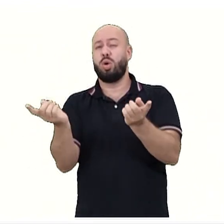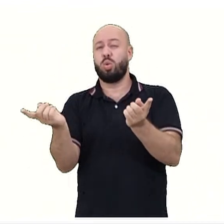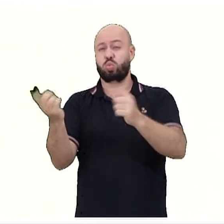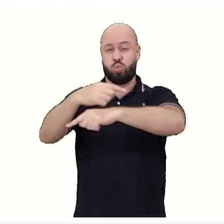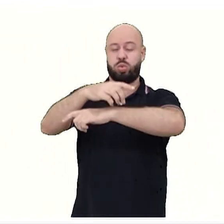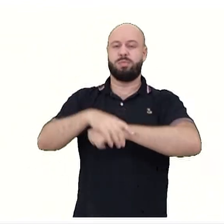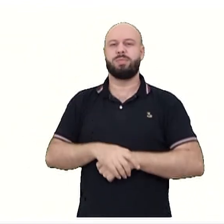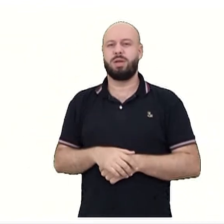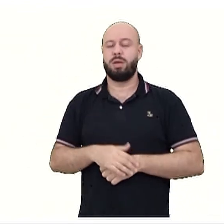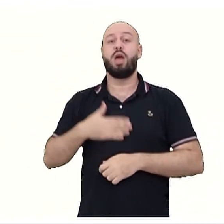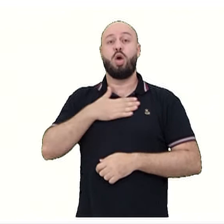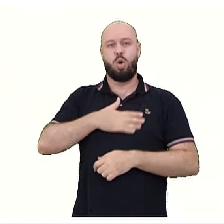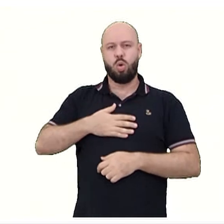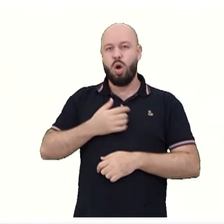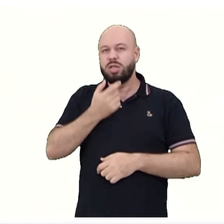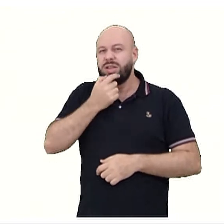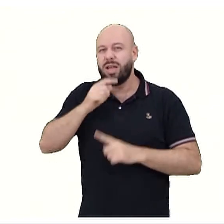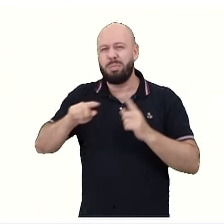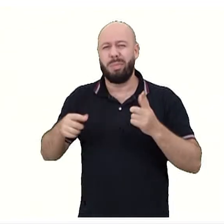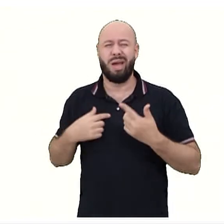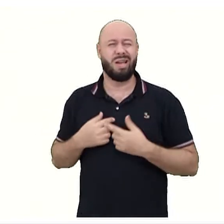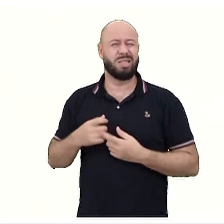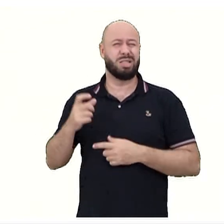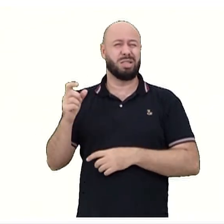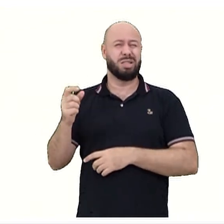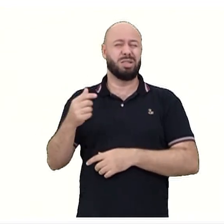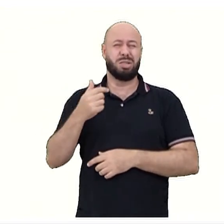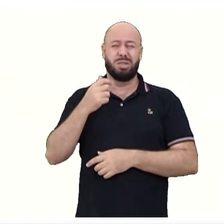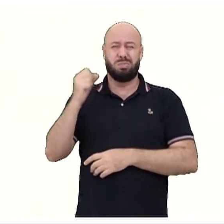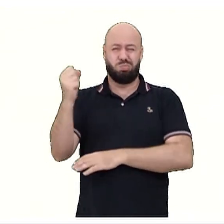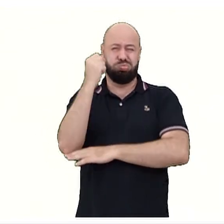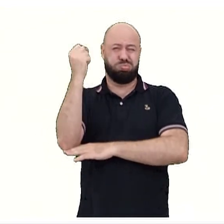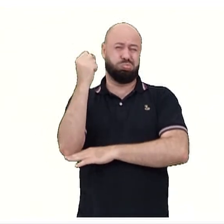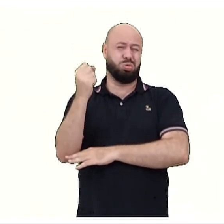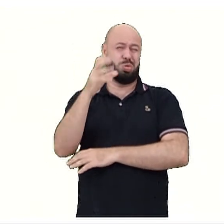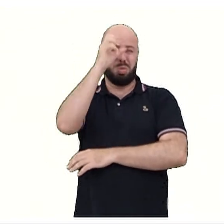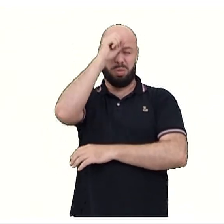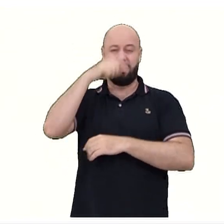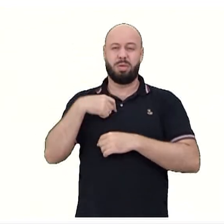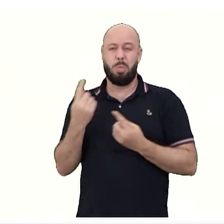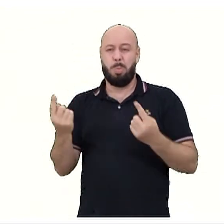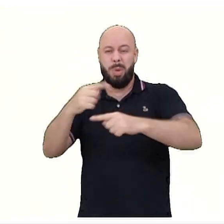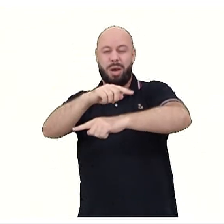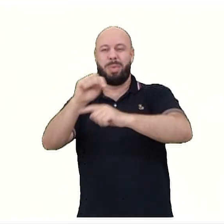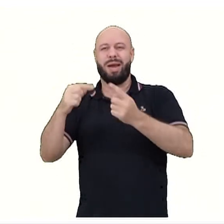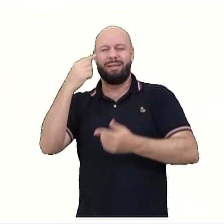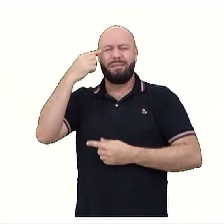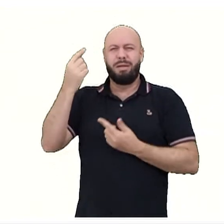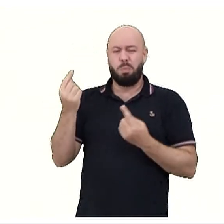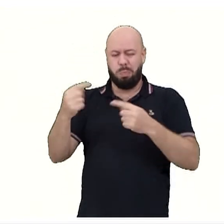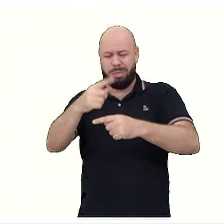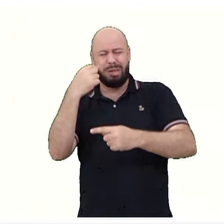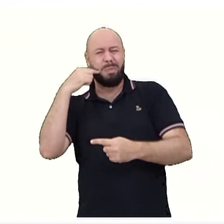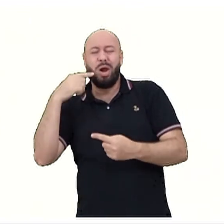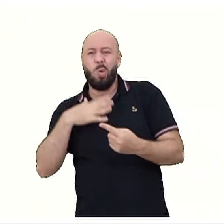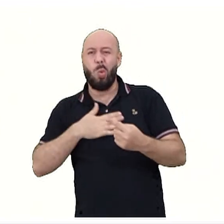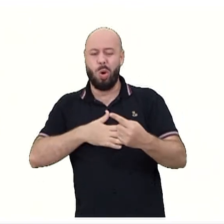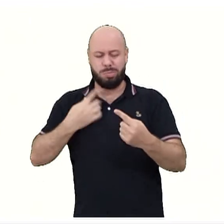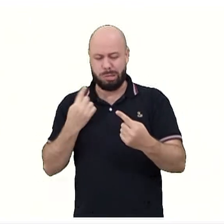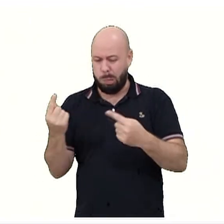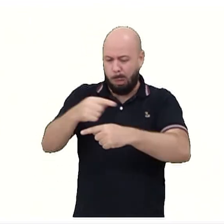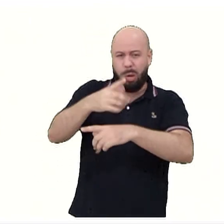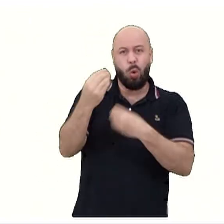Eu gosto de inglês, mas é uma língua difícil, ou seja, né, é contraditório. Eu gosto de algo que é difícil para mim.